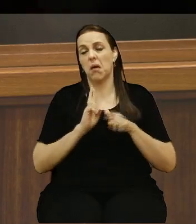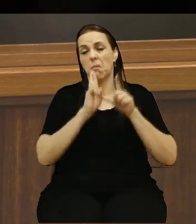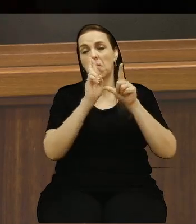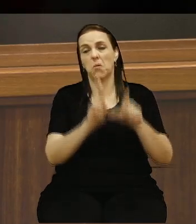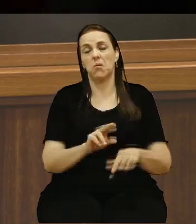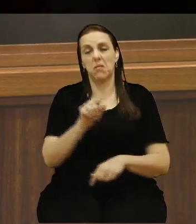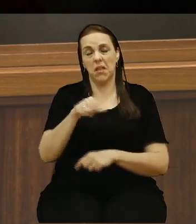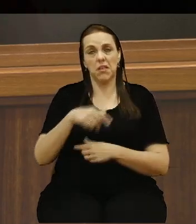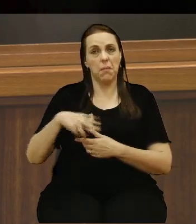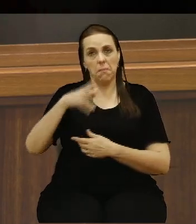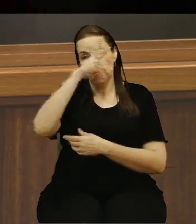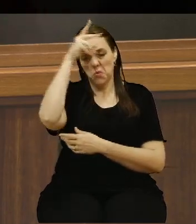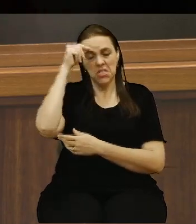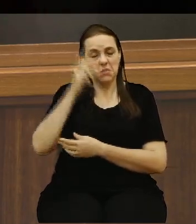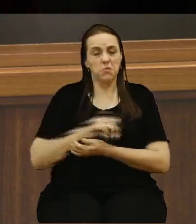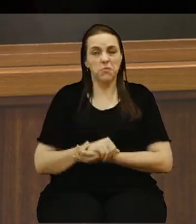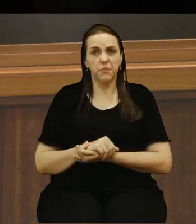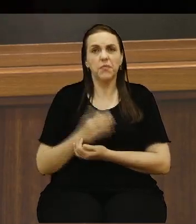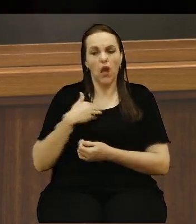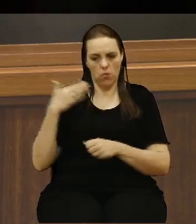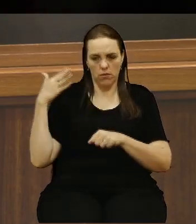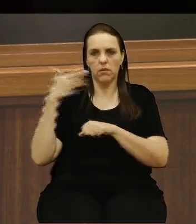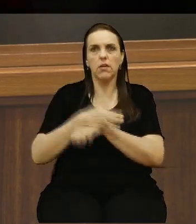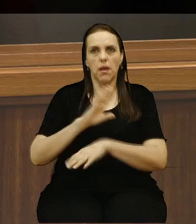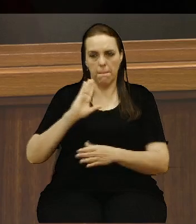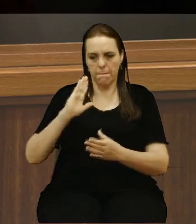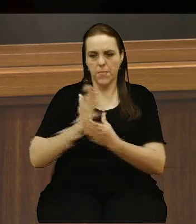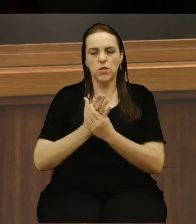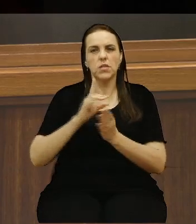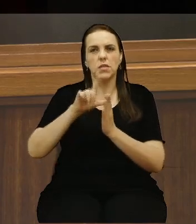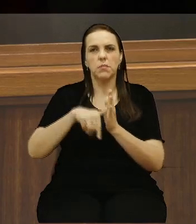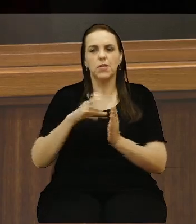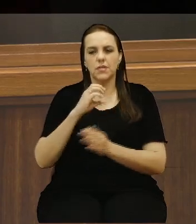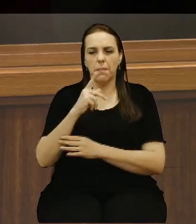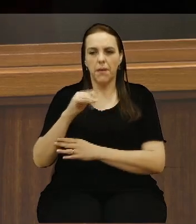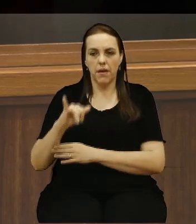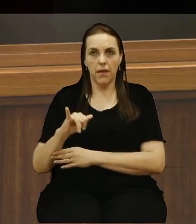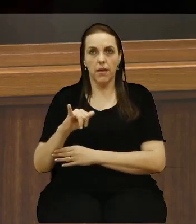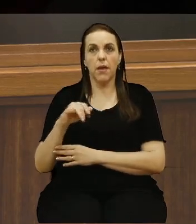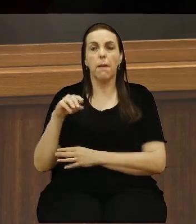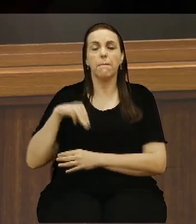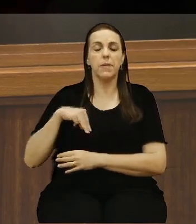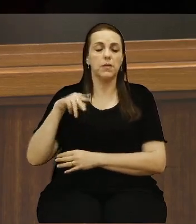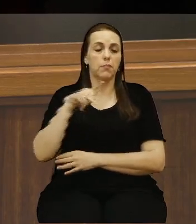com processo, depois já tinha acabado a CPI, no Ministério